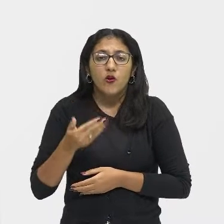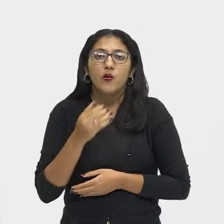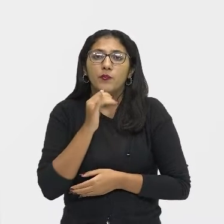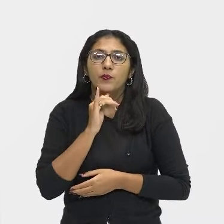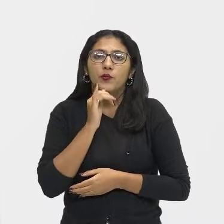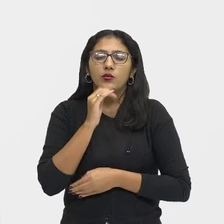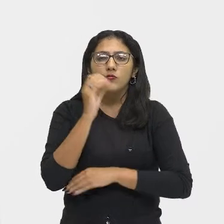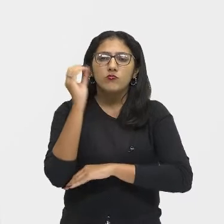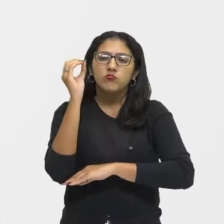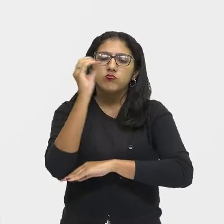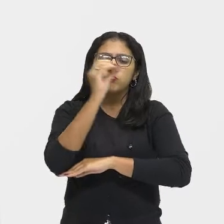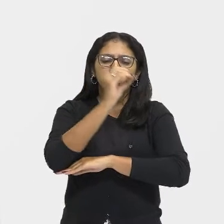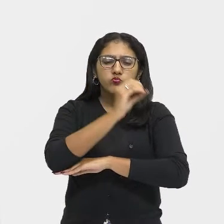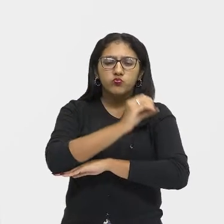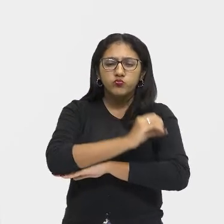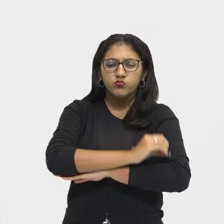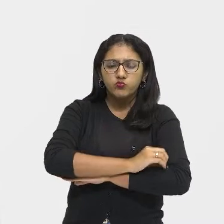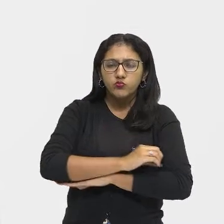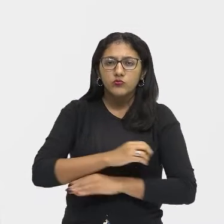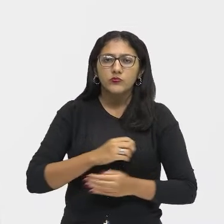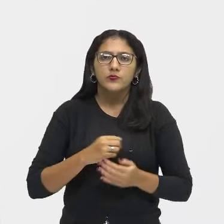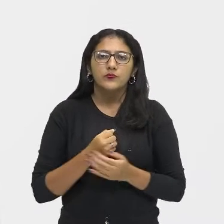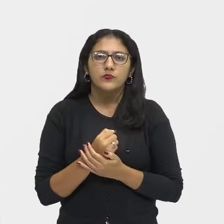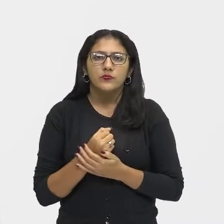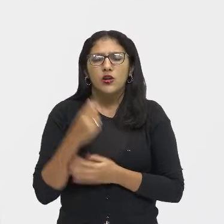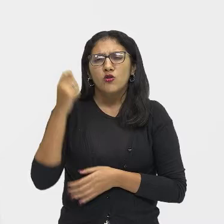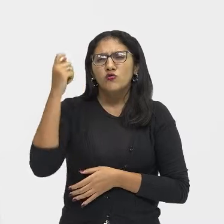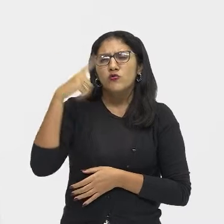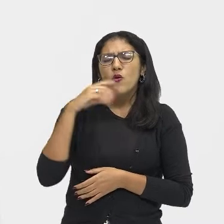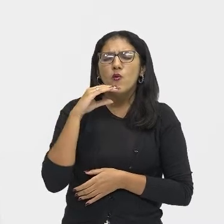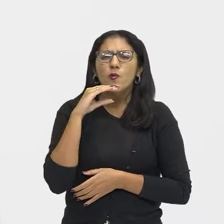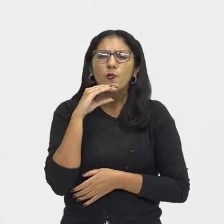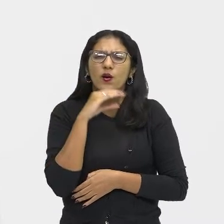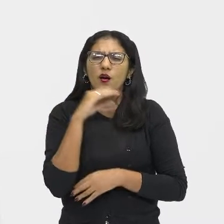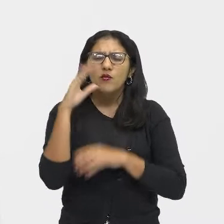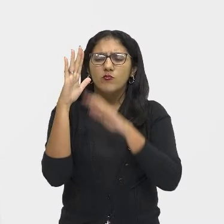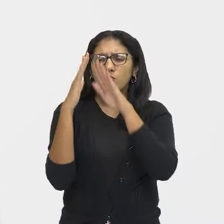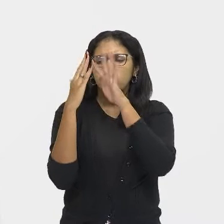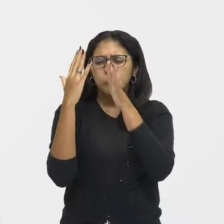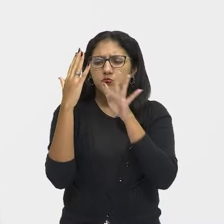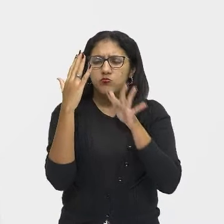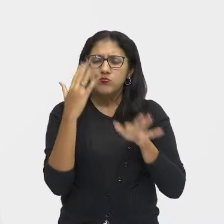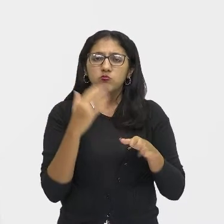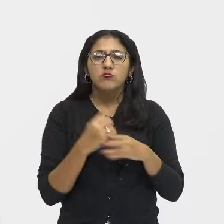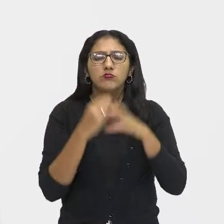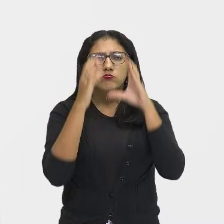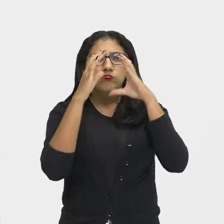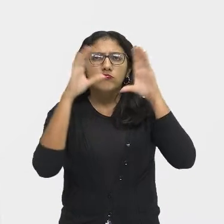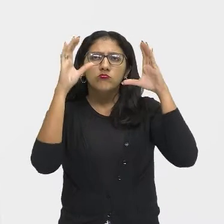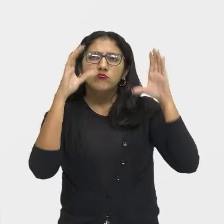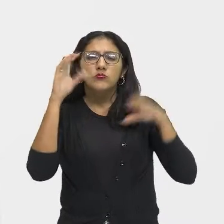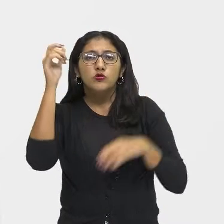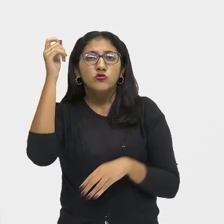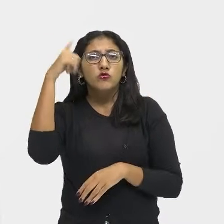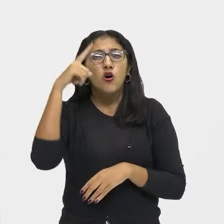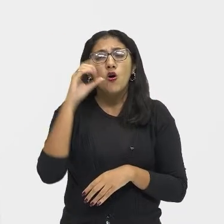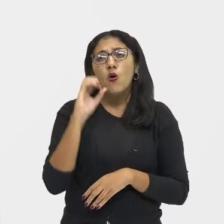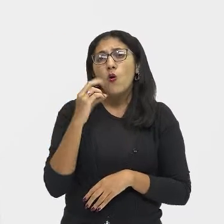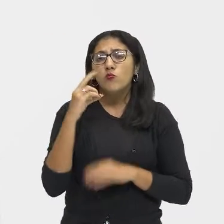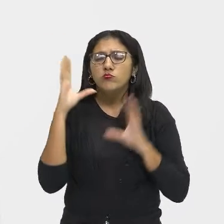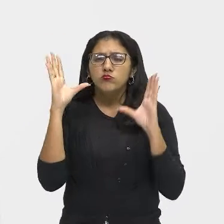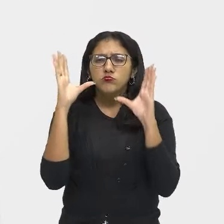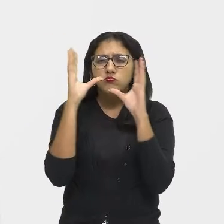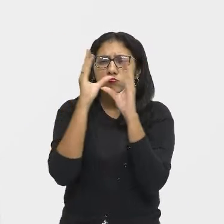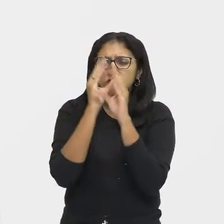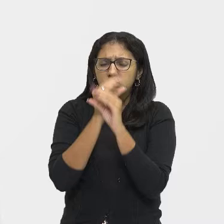pôr do sol, estações do ano, claro e nublado, maré cheia e vazia,